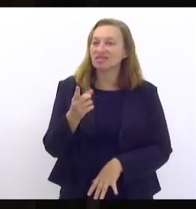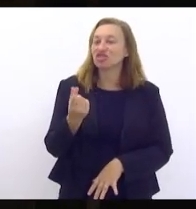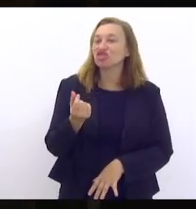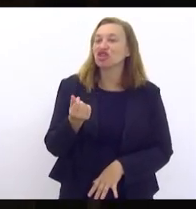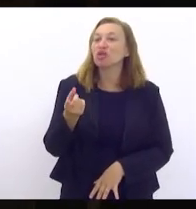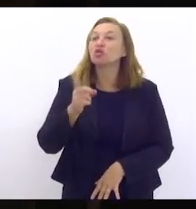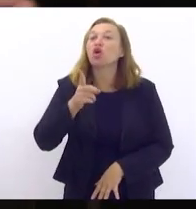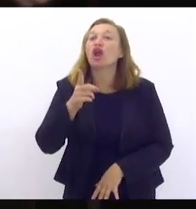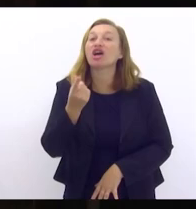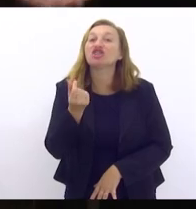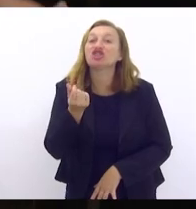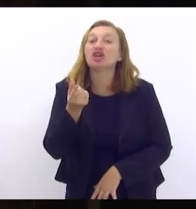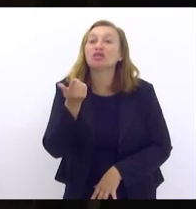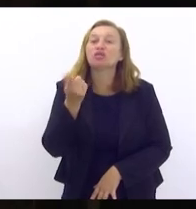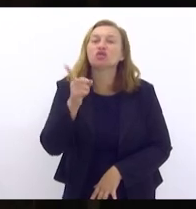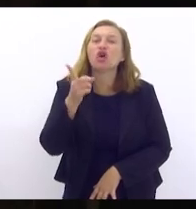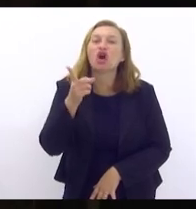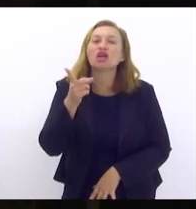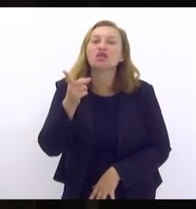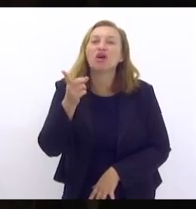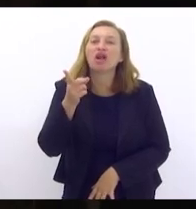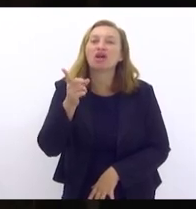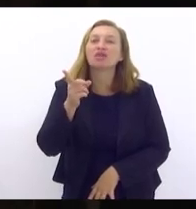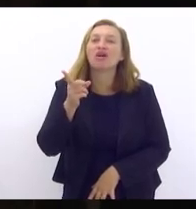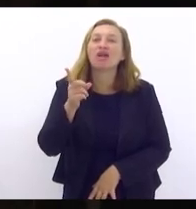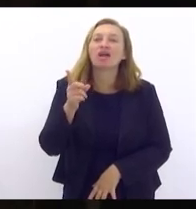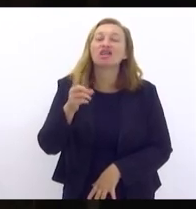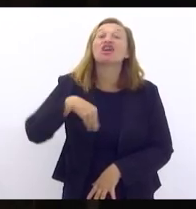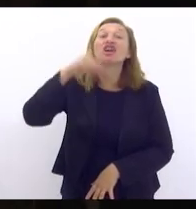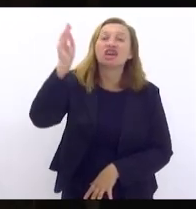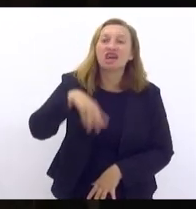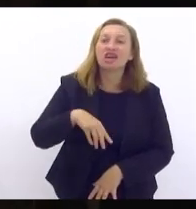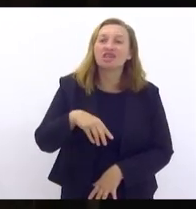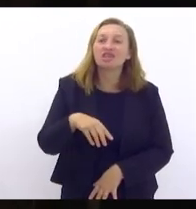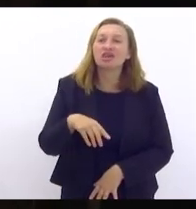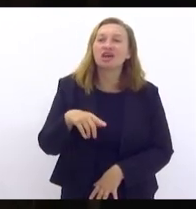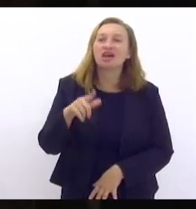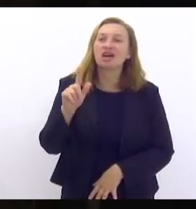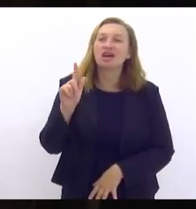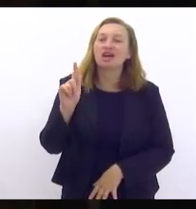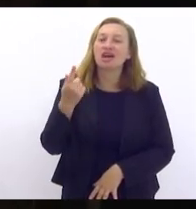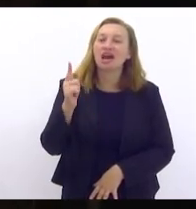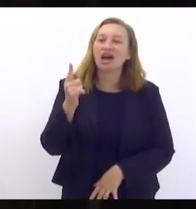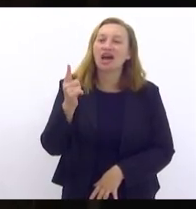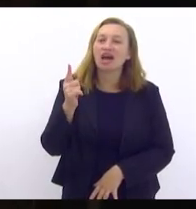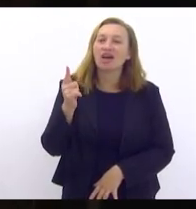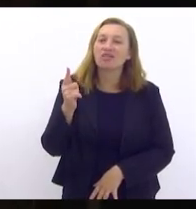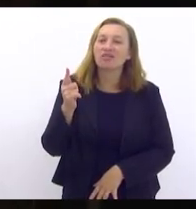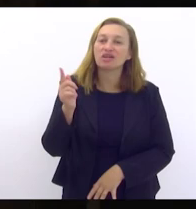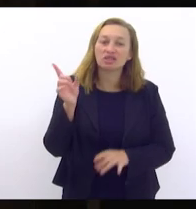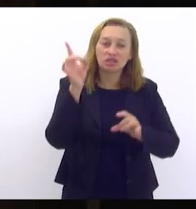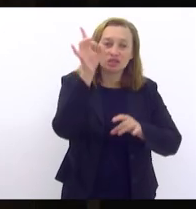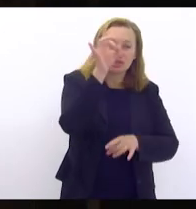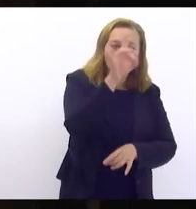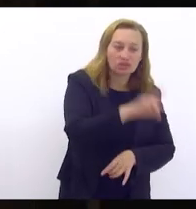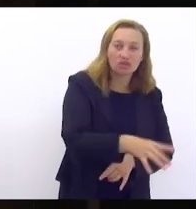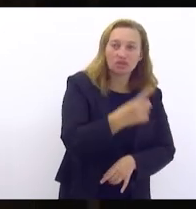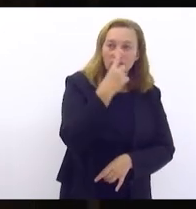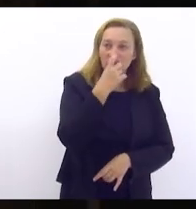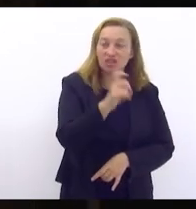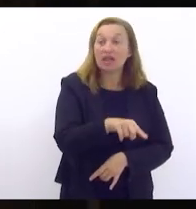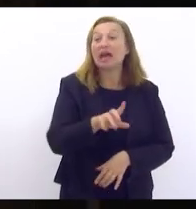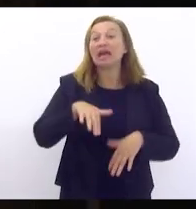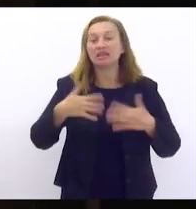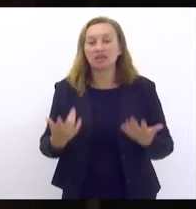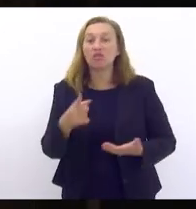quem dólar dólar americano quem já jogou uma garrafa PET na lata do lixo então vocês jogaram